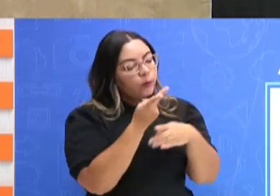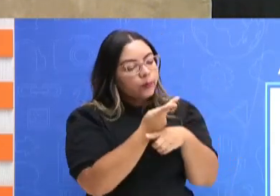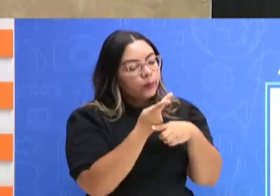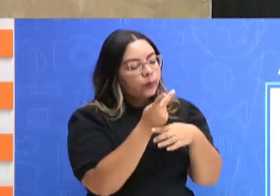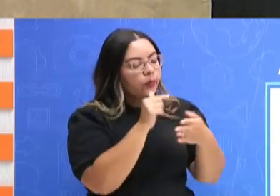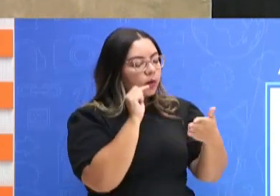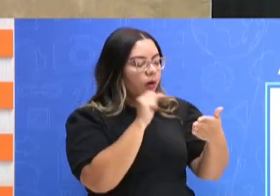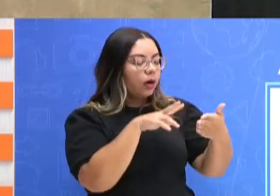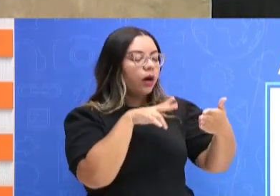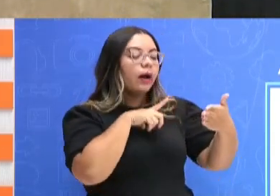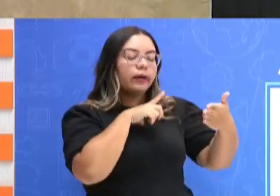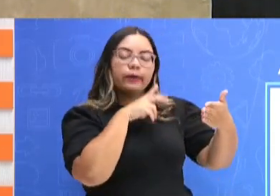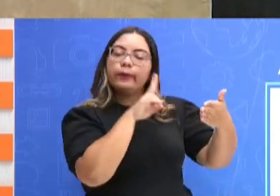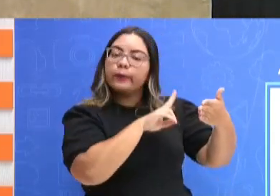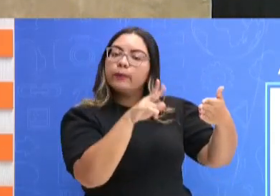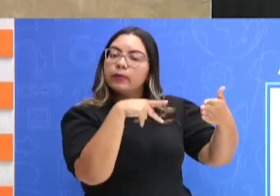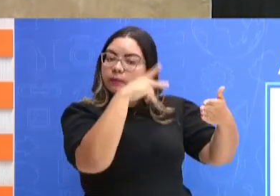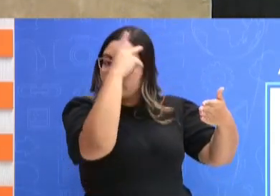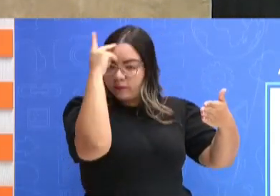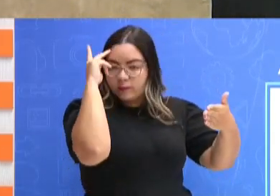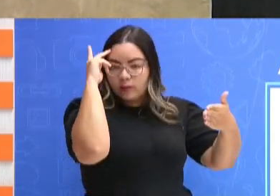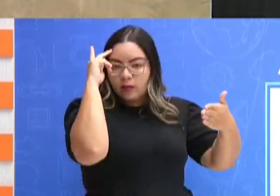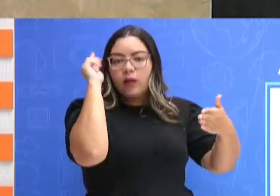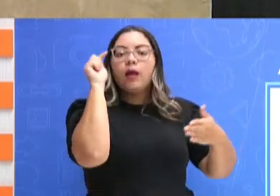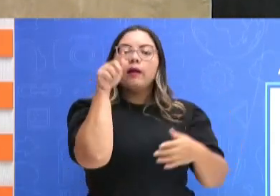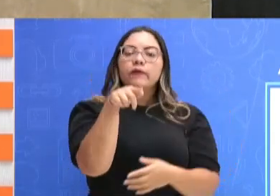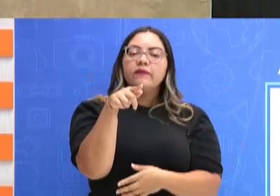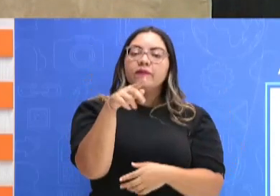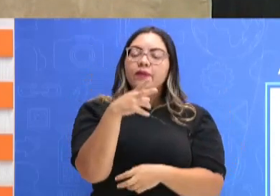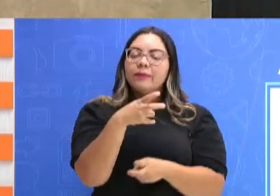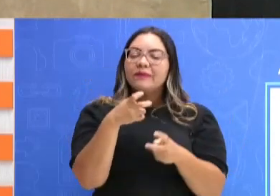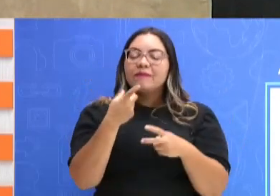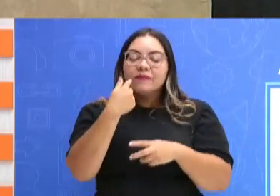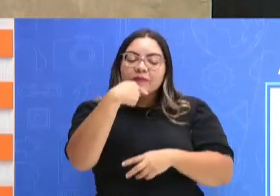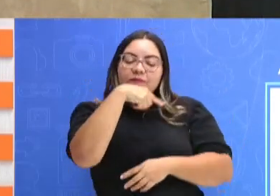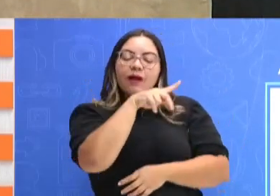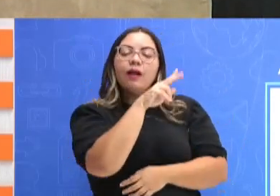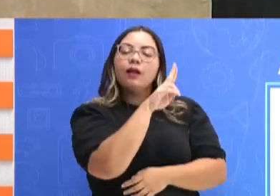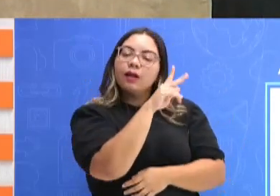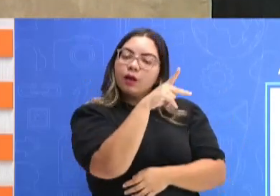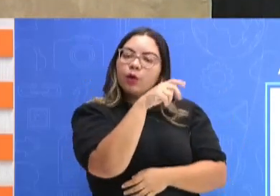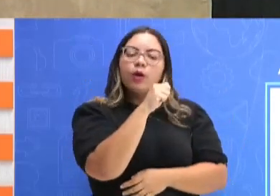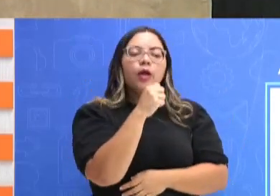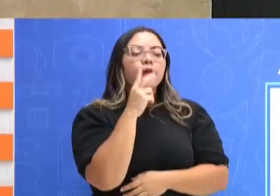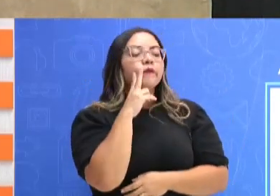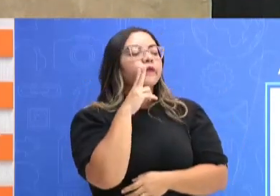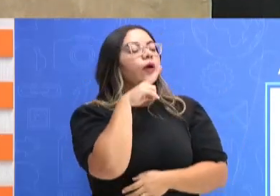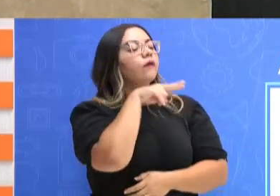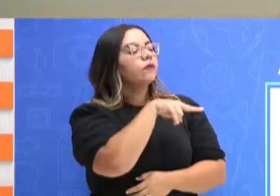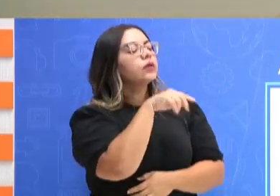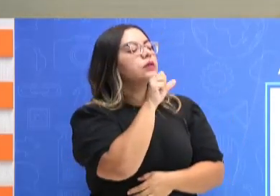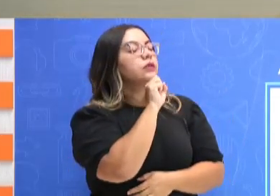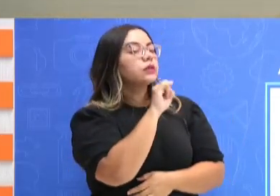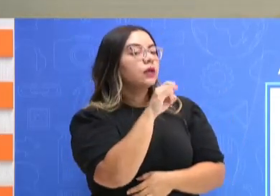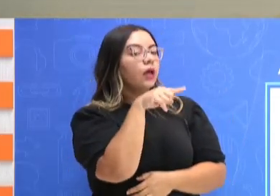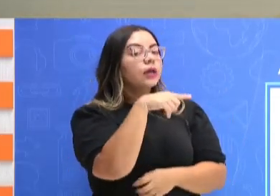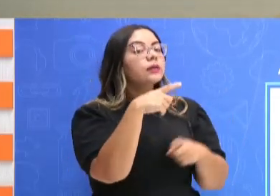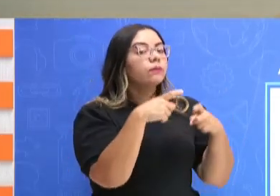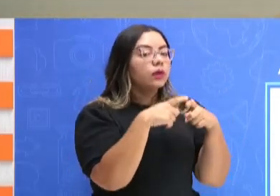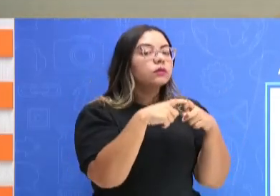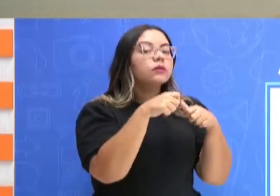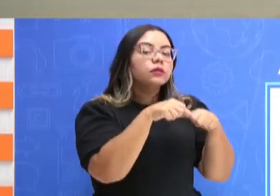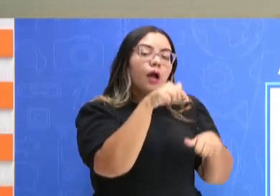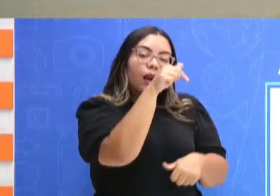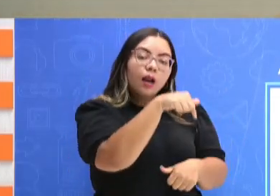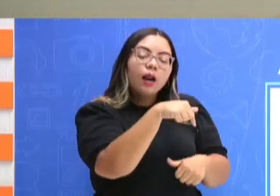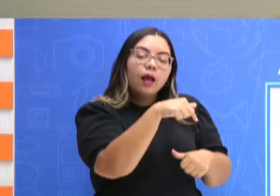vai ver que vai ter o nome do profissional. Automaticamente, você vai lá no hospital e vai confirmar se o médico está ou não. Você será